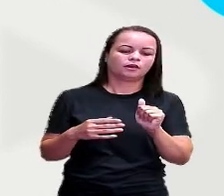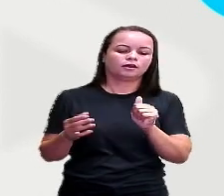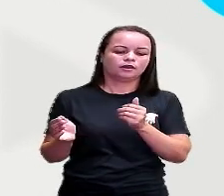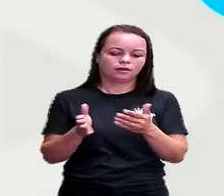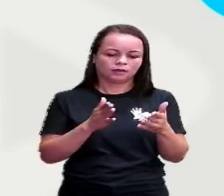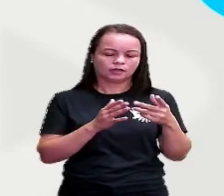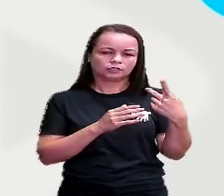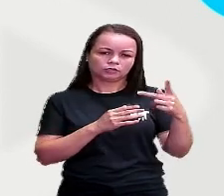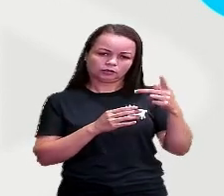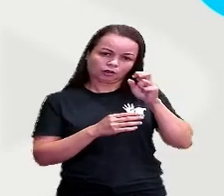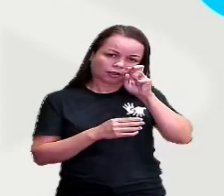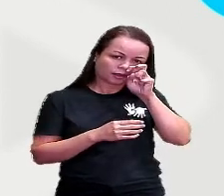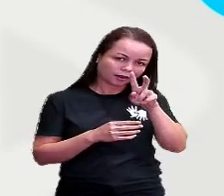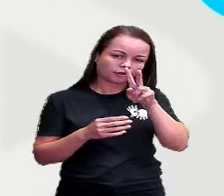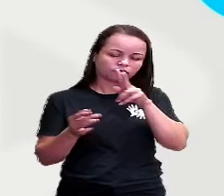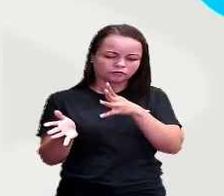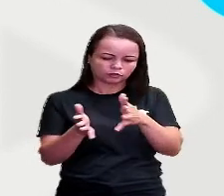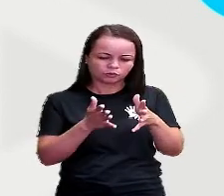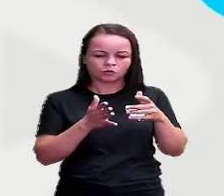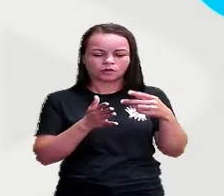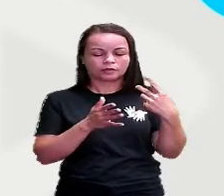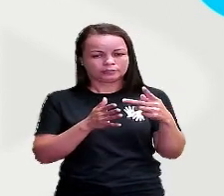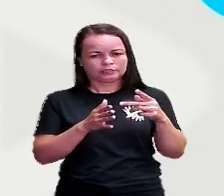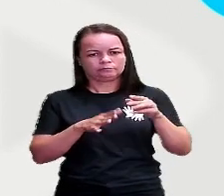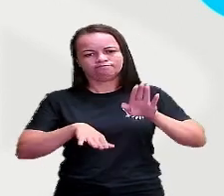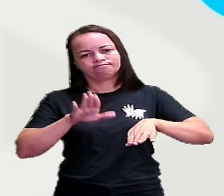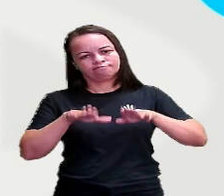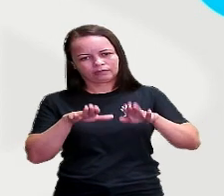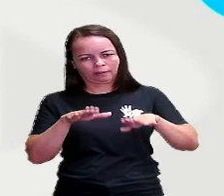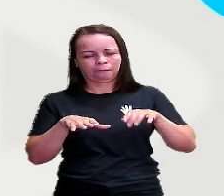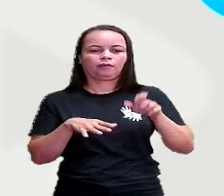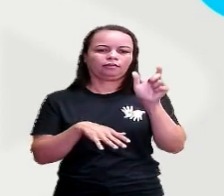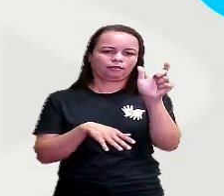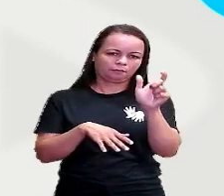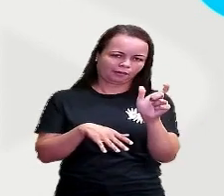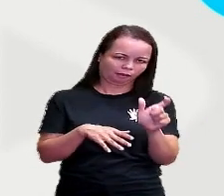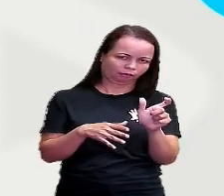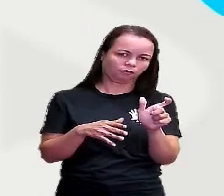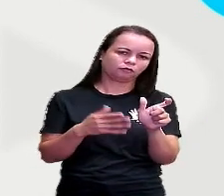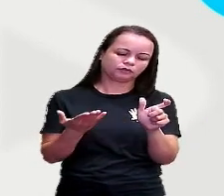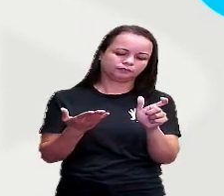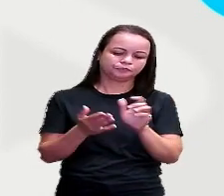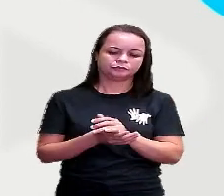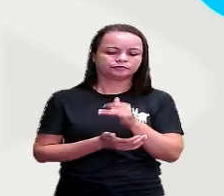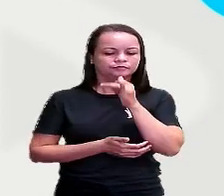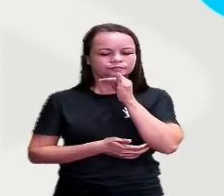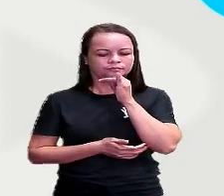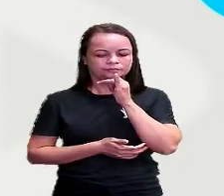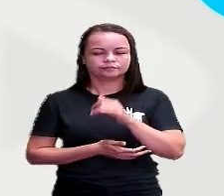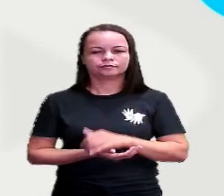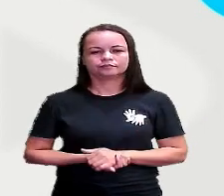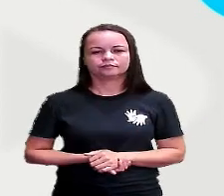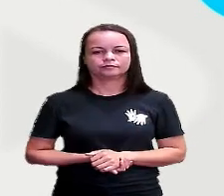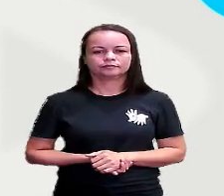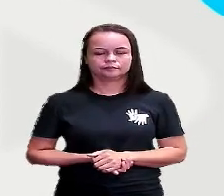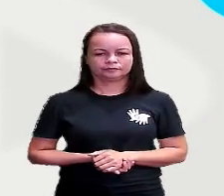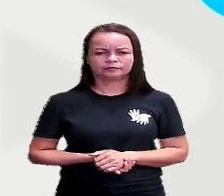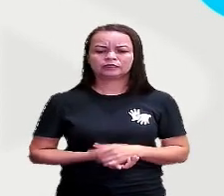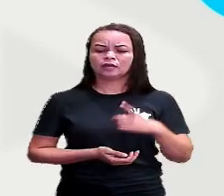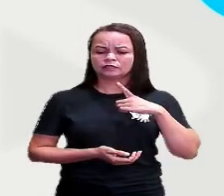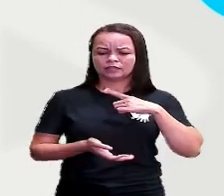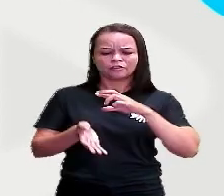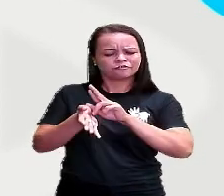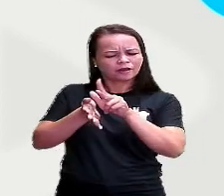que identifica essa sílaba tônica. Vai depender da palavra. Por exemplo, aqui, ó, temos aqui várias